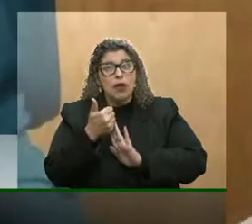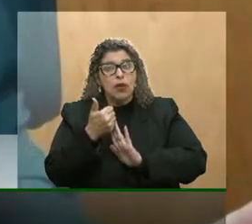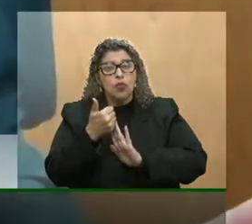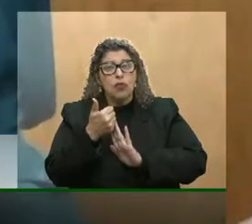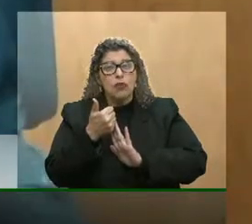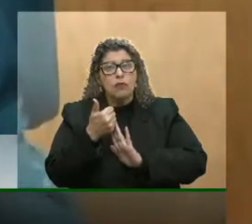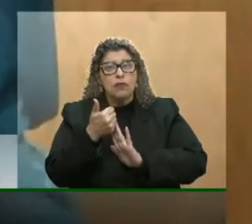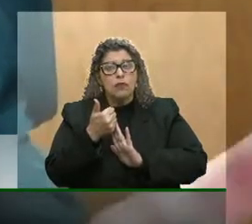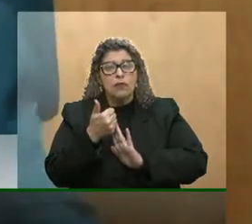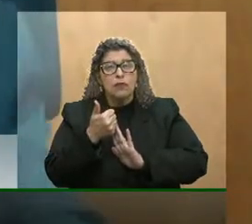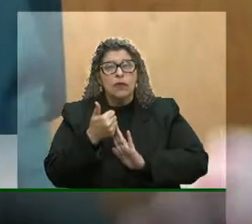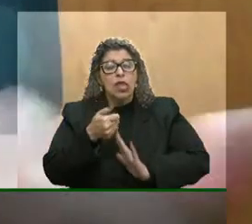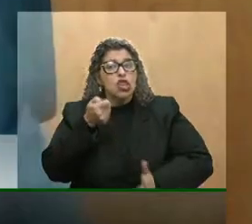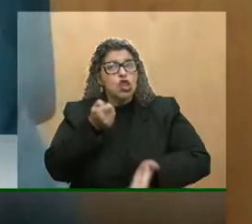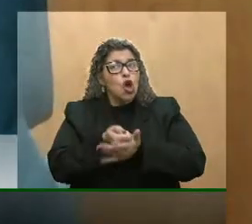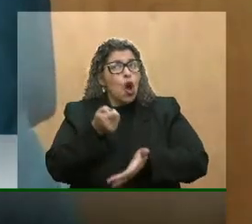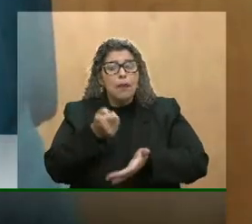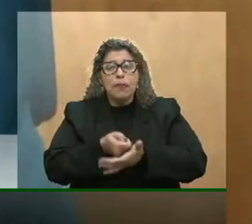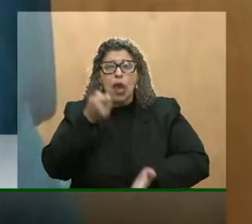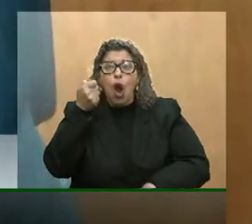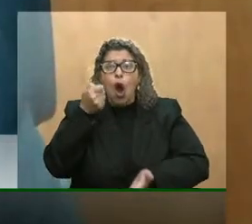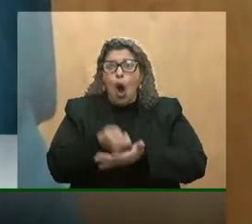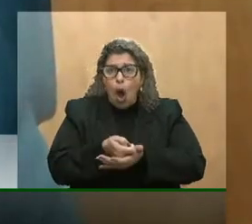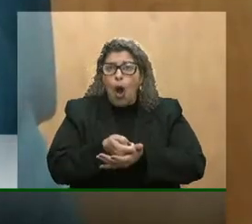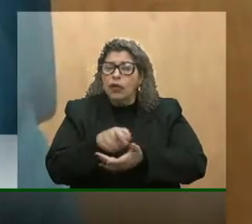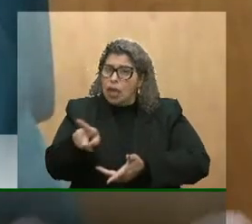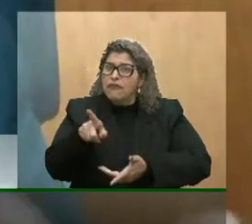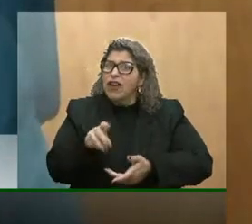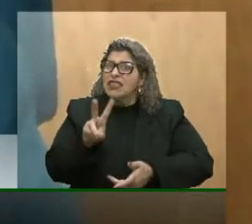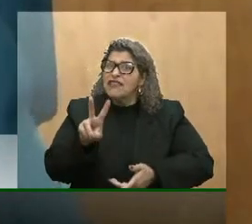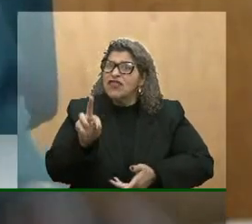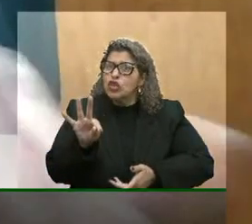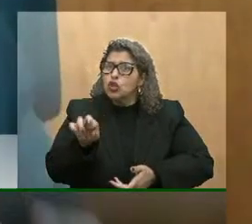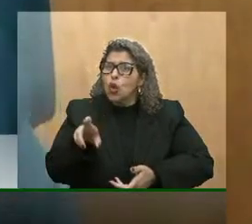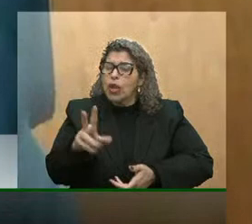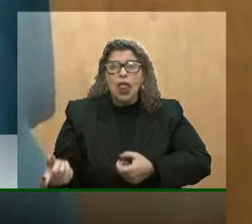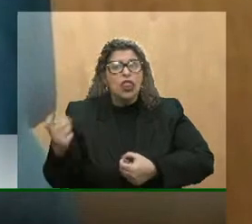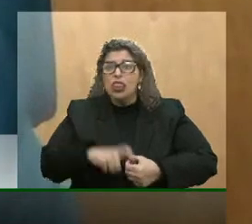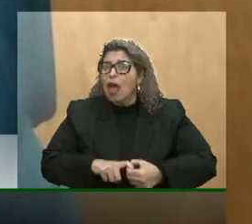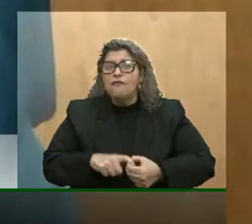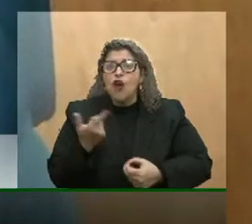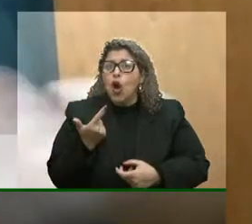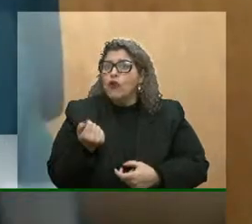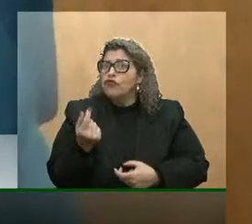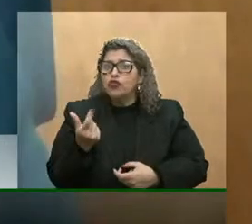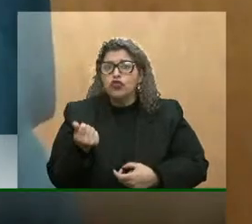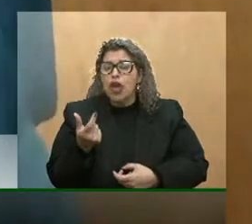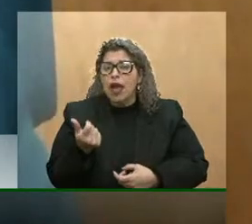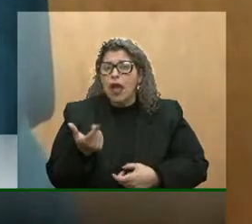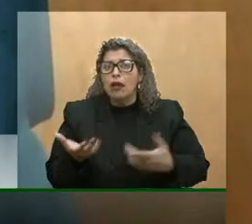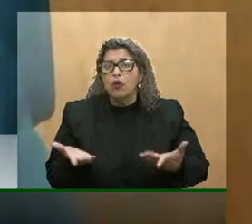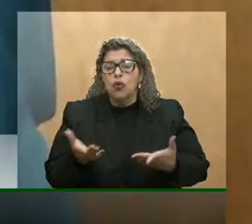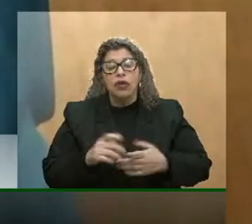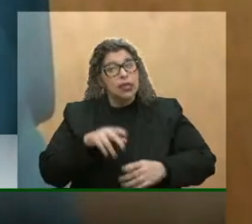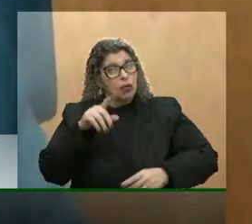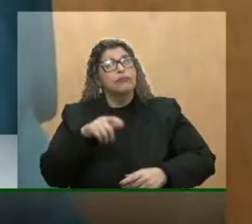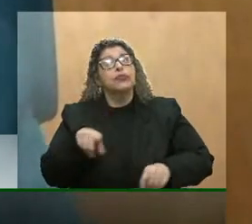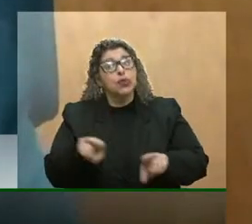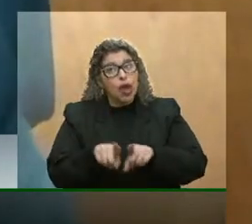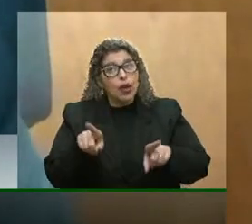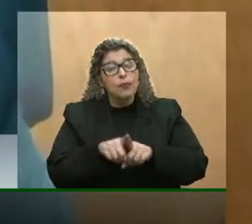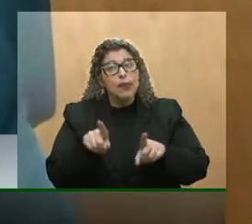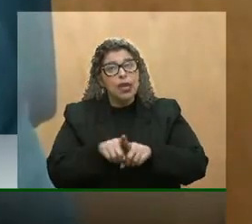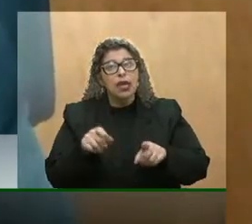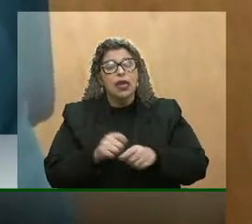não obriga a fazer vistoria. Se alguém fez, que devolva o dinheiro. E a segunda, o que eu quero? Que unifique